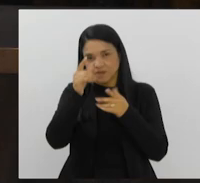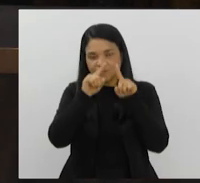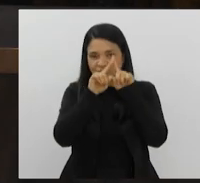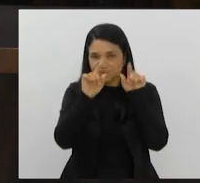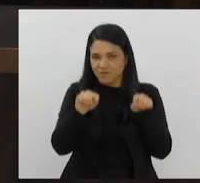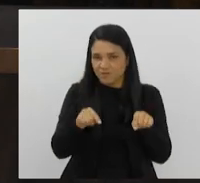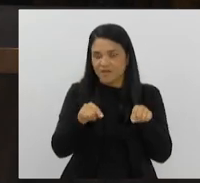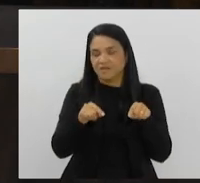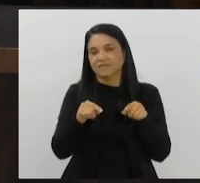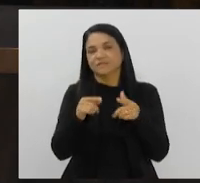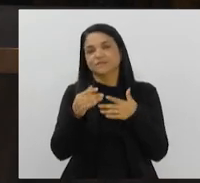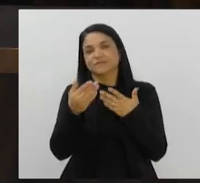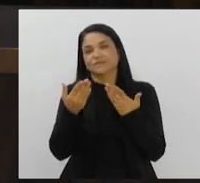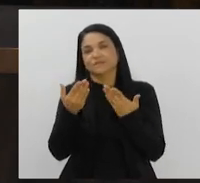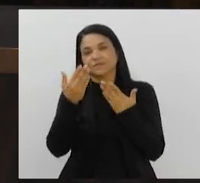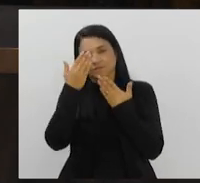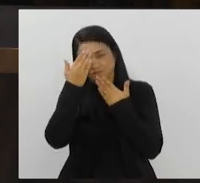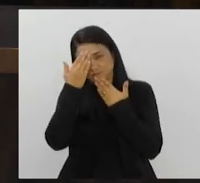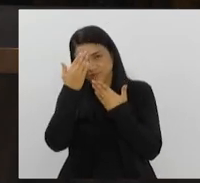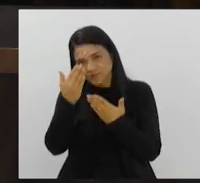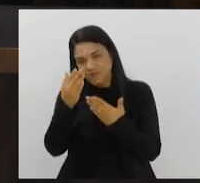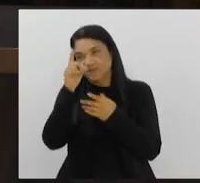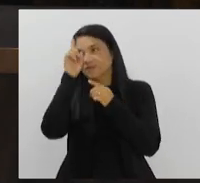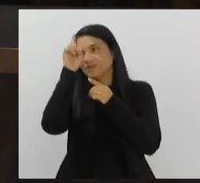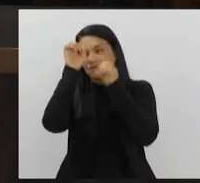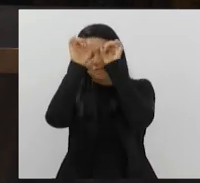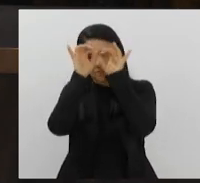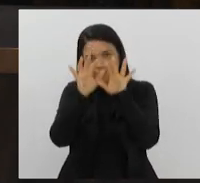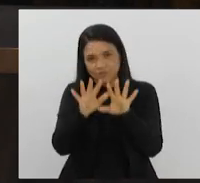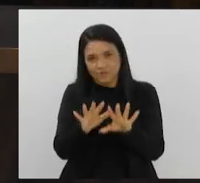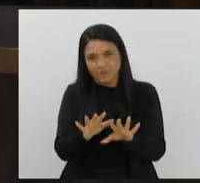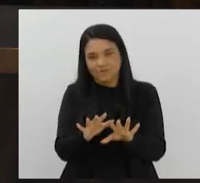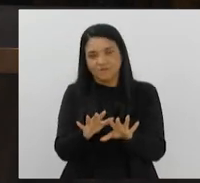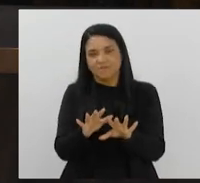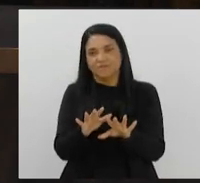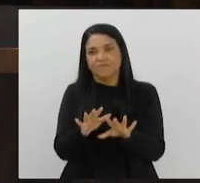funcionários. Muito obrigado aí. Que Deus abençoe. E até